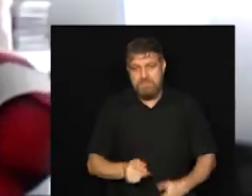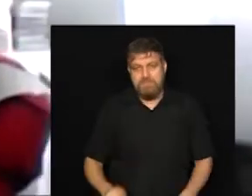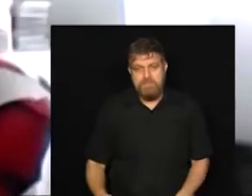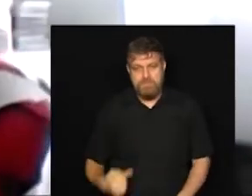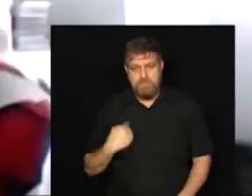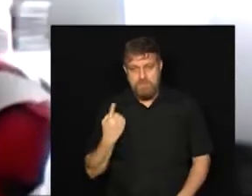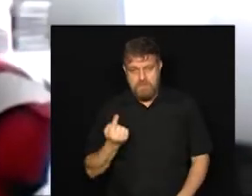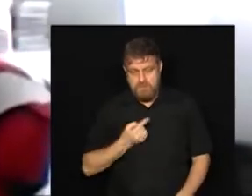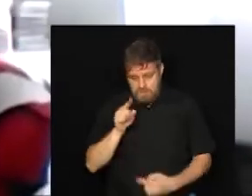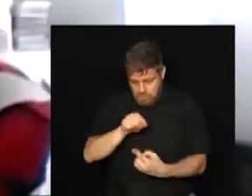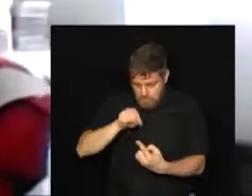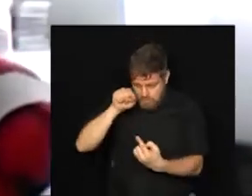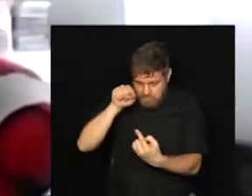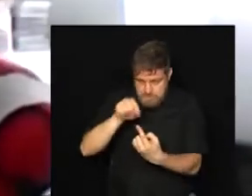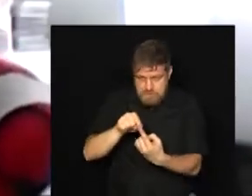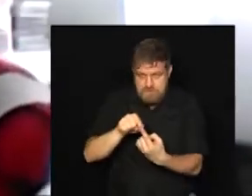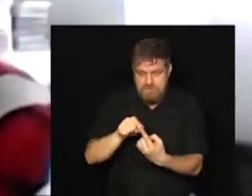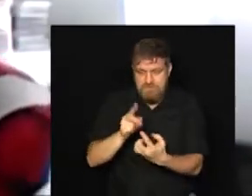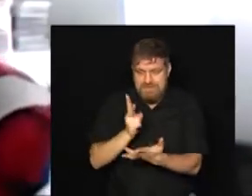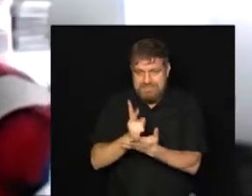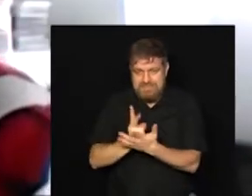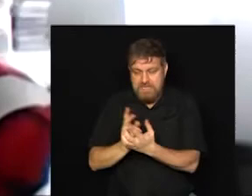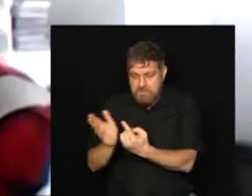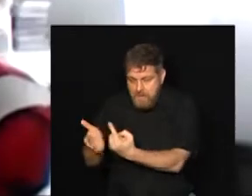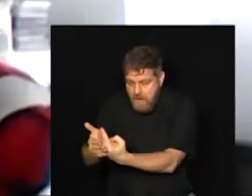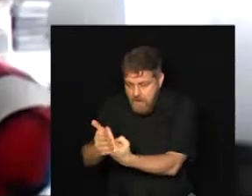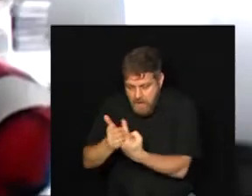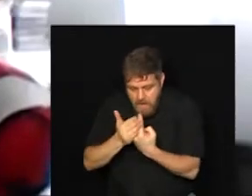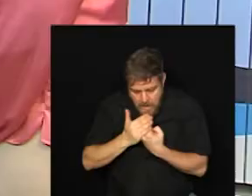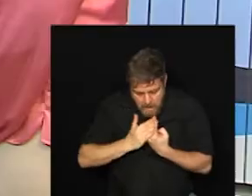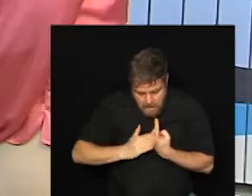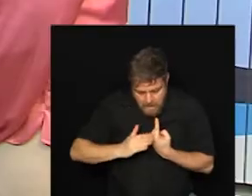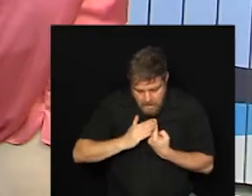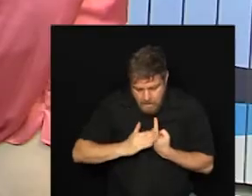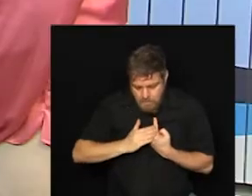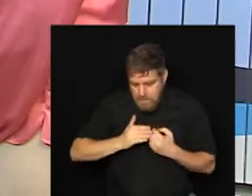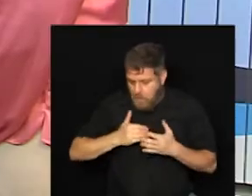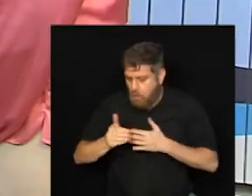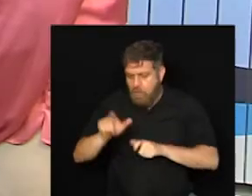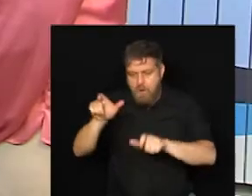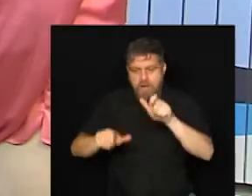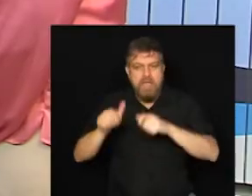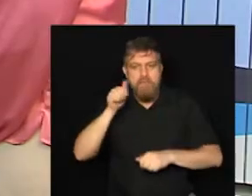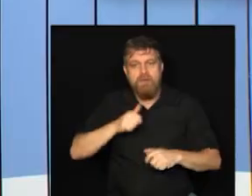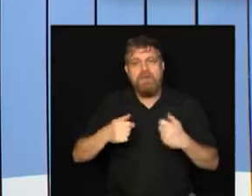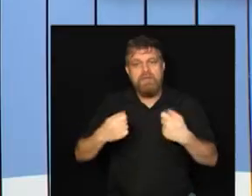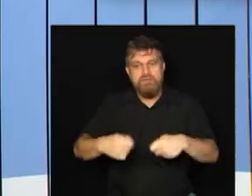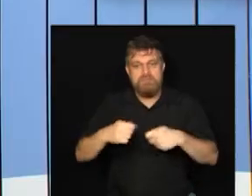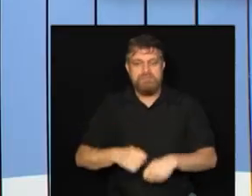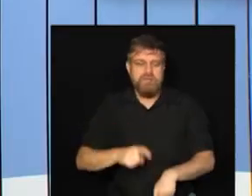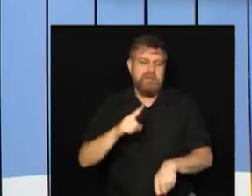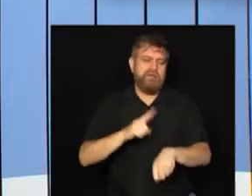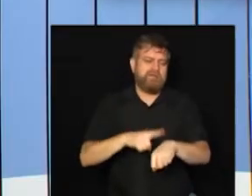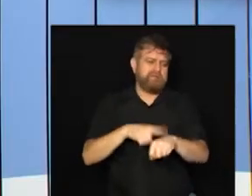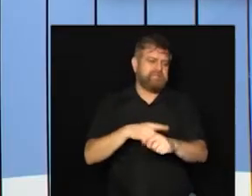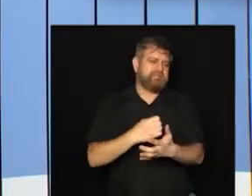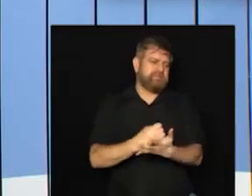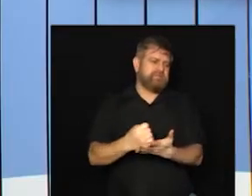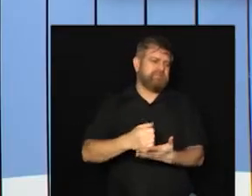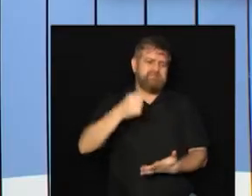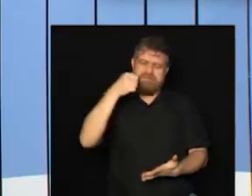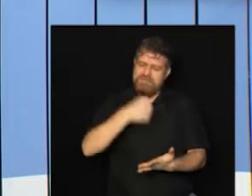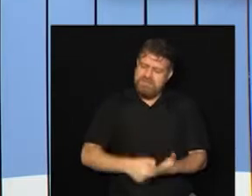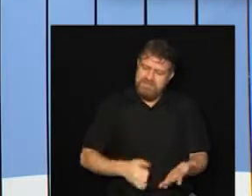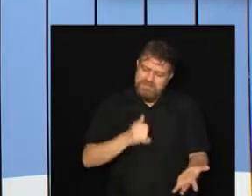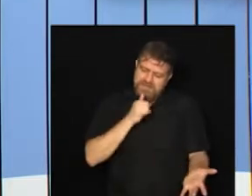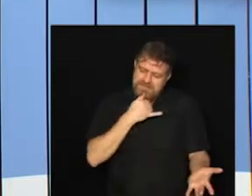obrigação, como meta da equipe, estar acolhendo toda paciente que chega. Certinho, Rosa, nosso tempinho acabou,